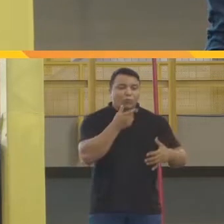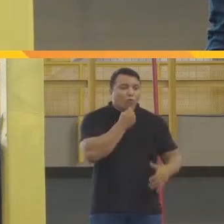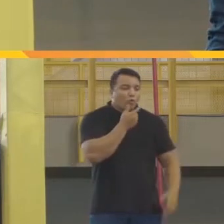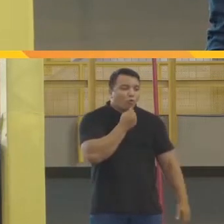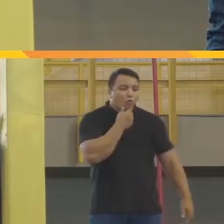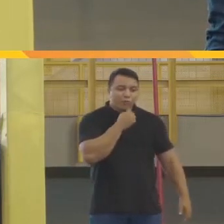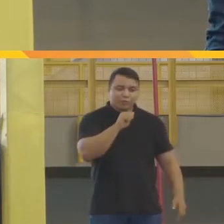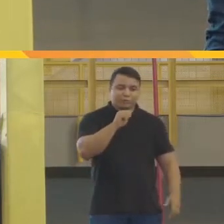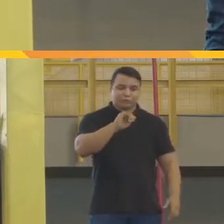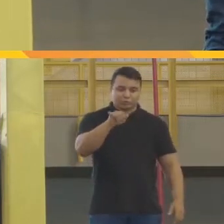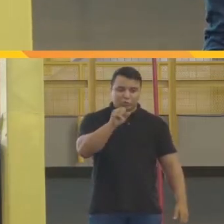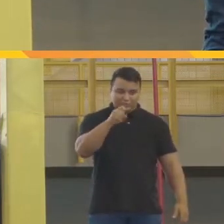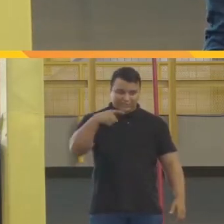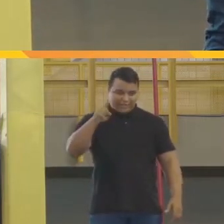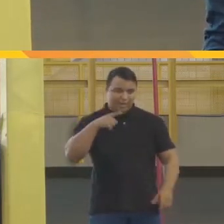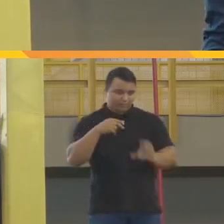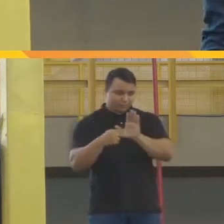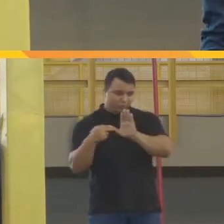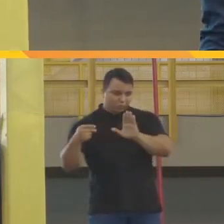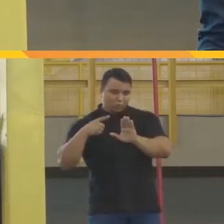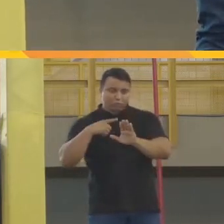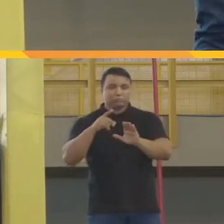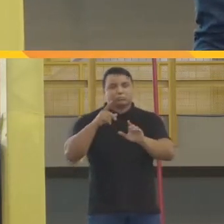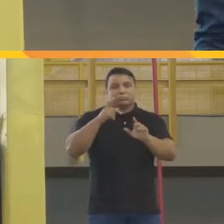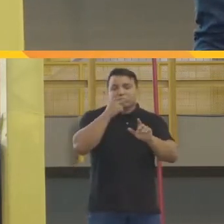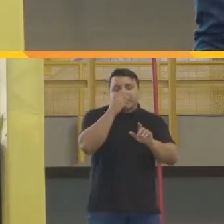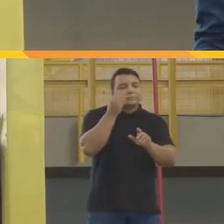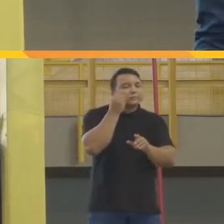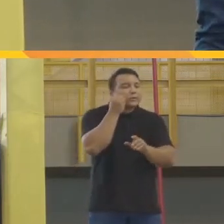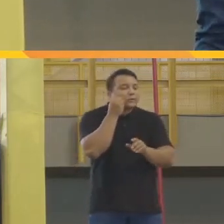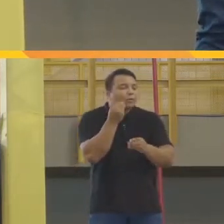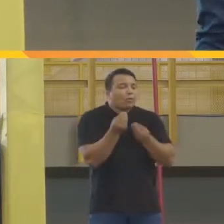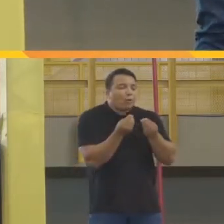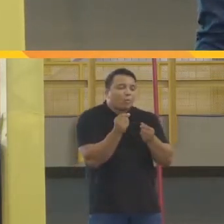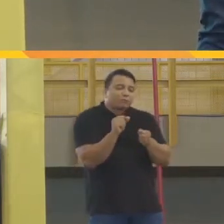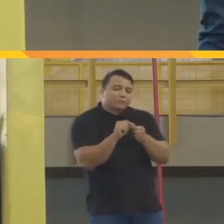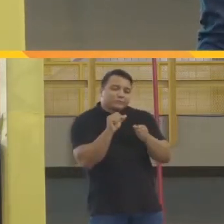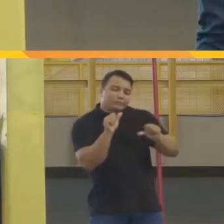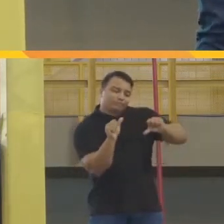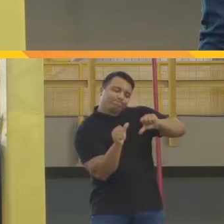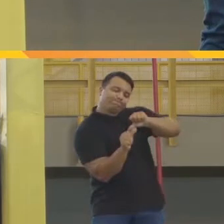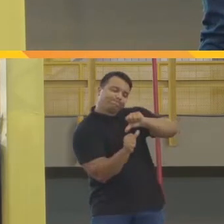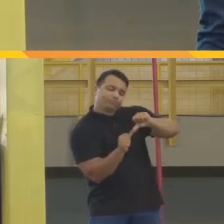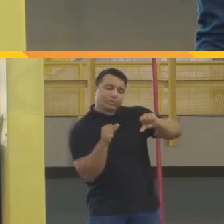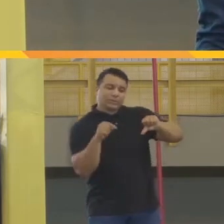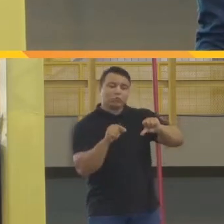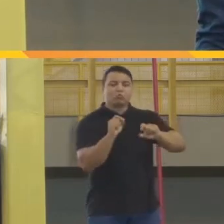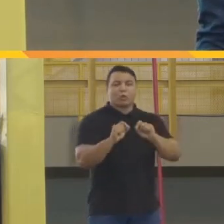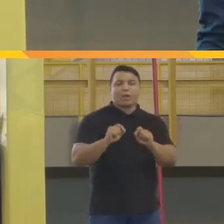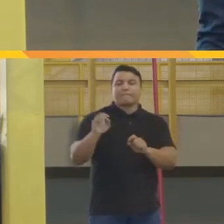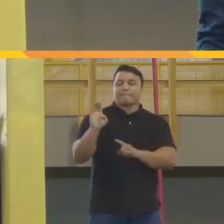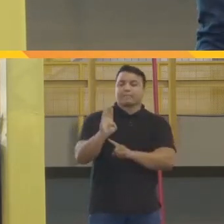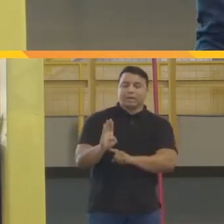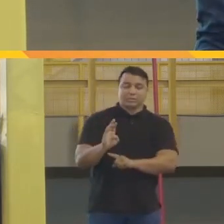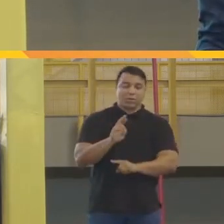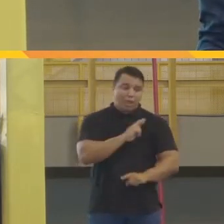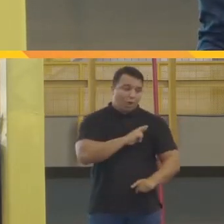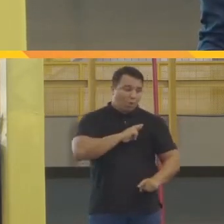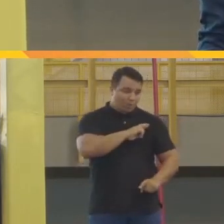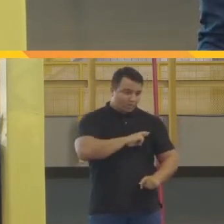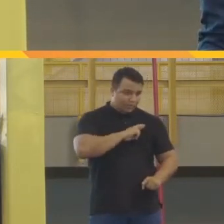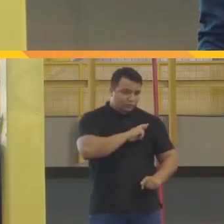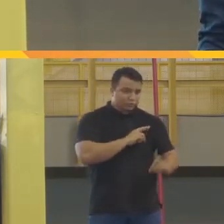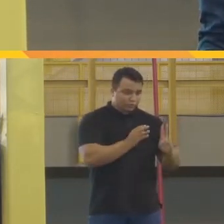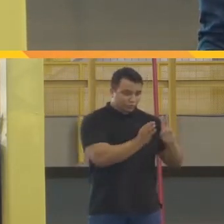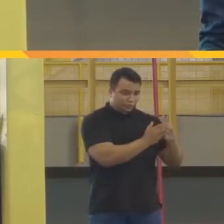tentando construir a identidade do que é o Brasil. Ele pertence a uma geração de escritores chamado romântico e